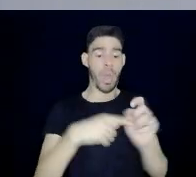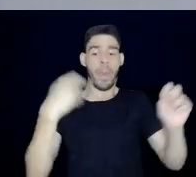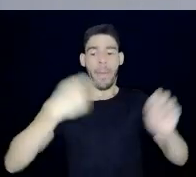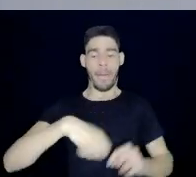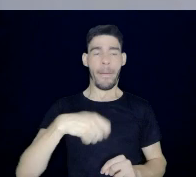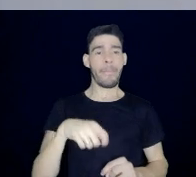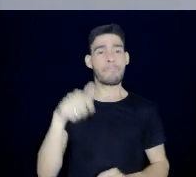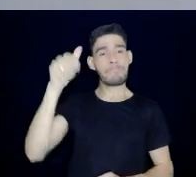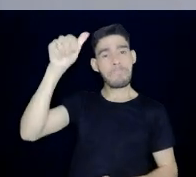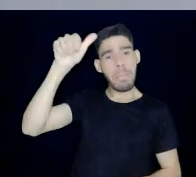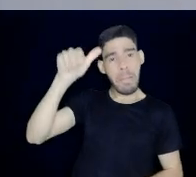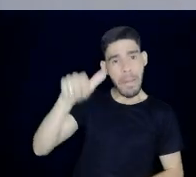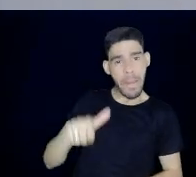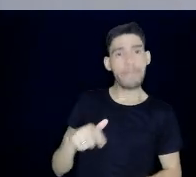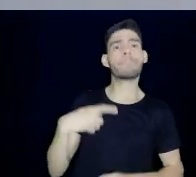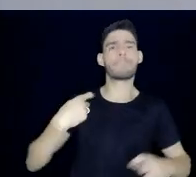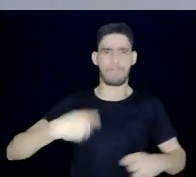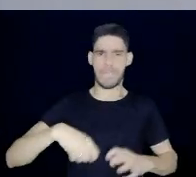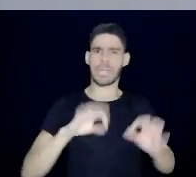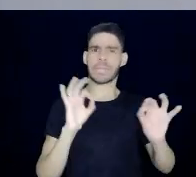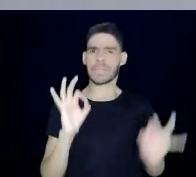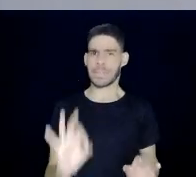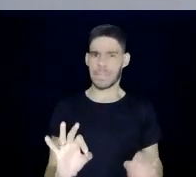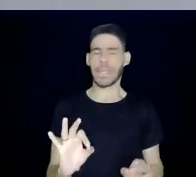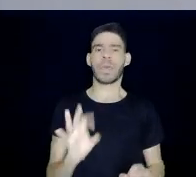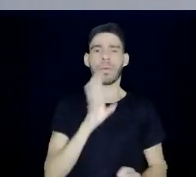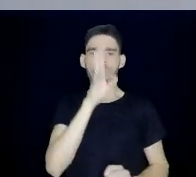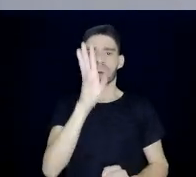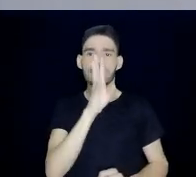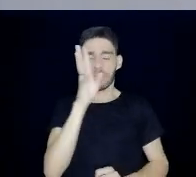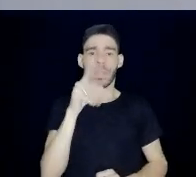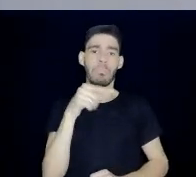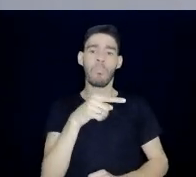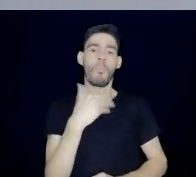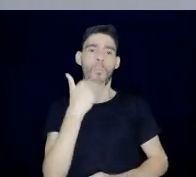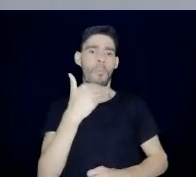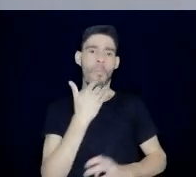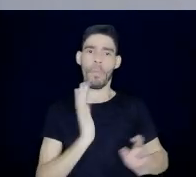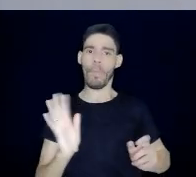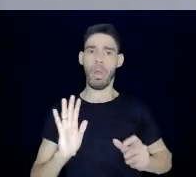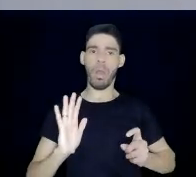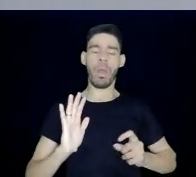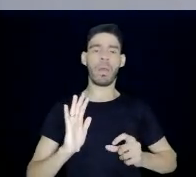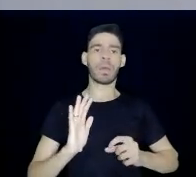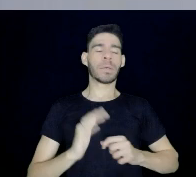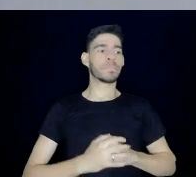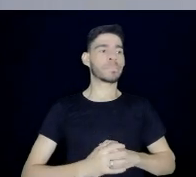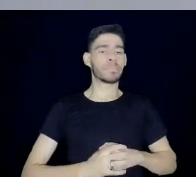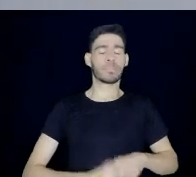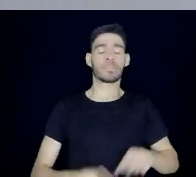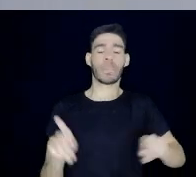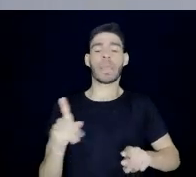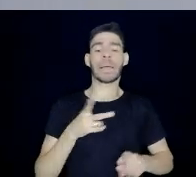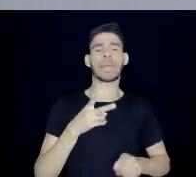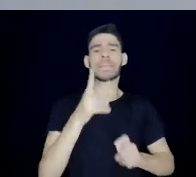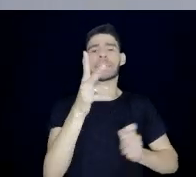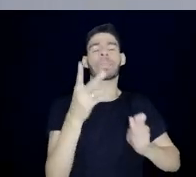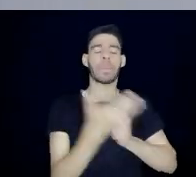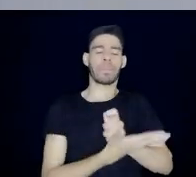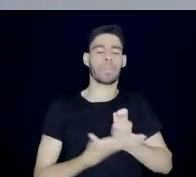precisam ser muito bem apuradas, não é? Para que as acusações elas não sejam feitas de forma leviana e